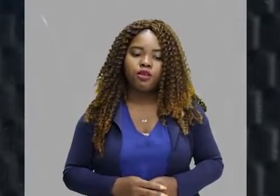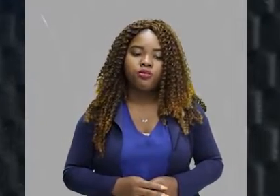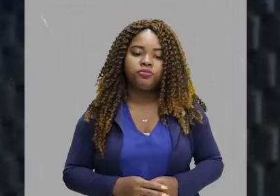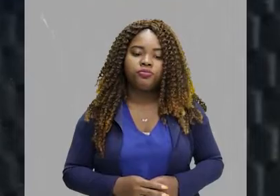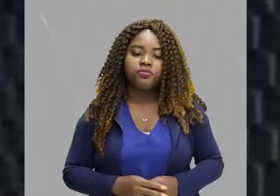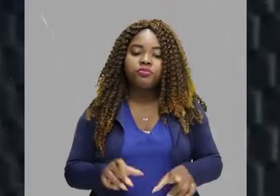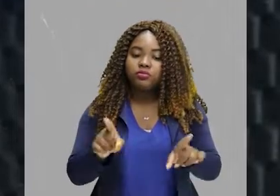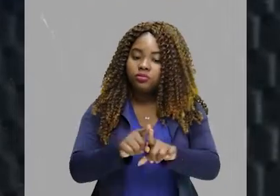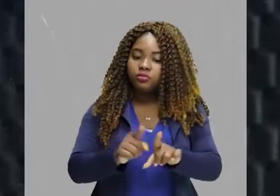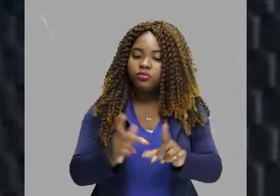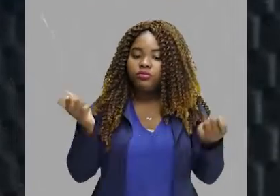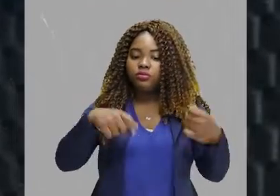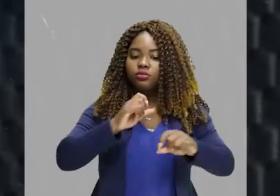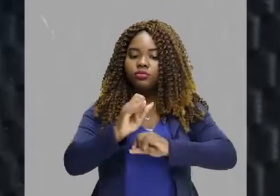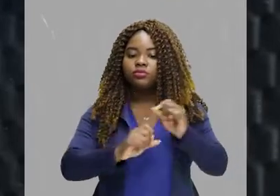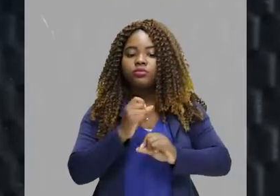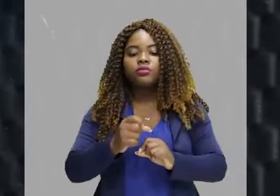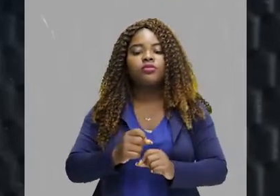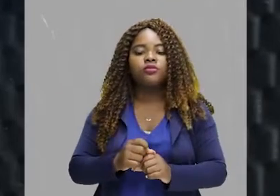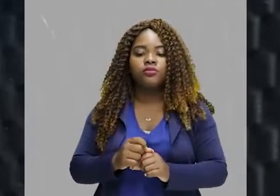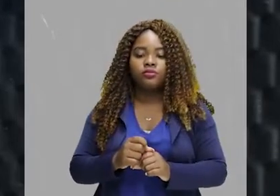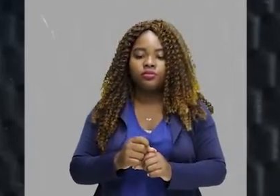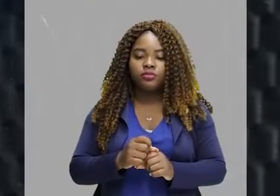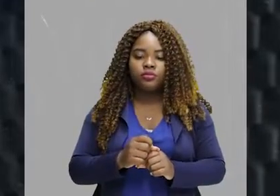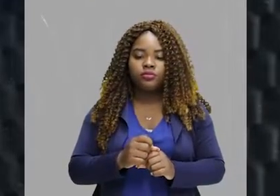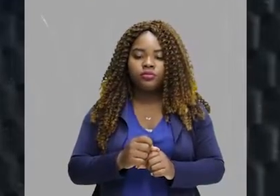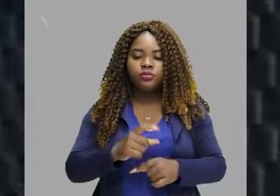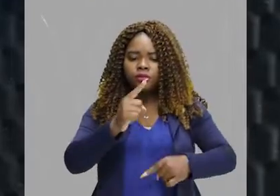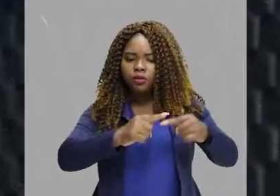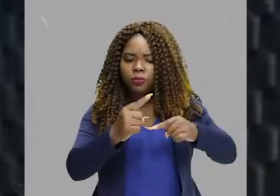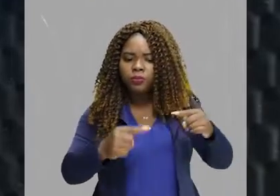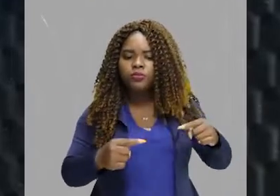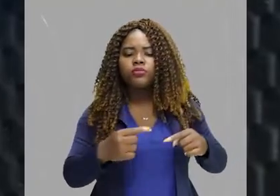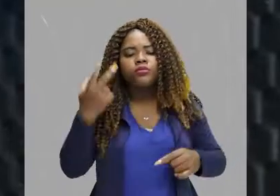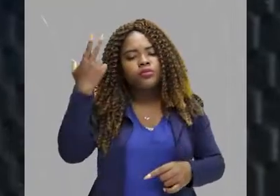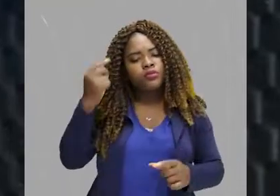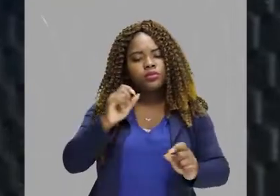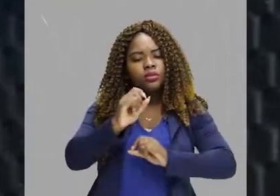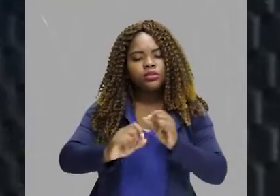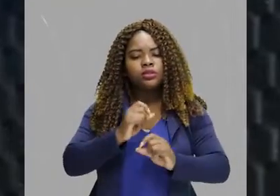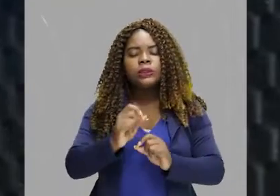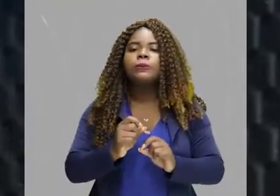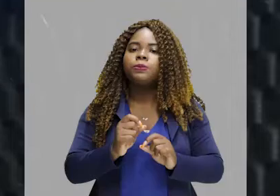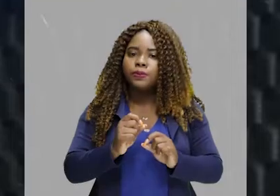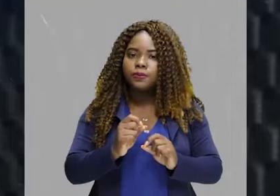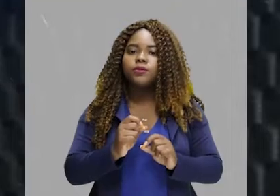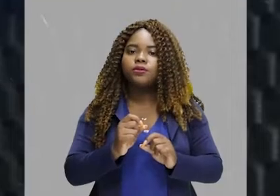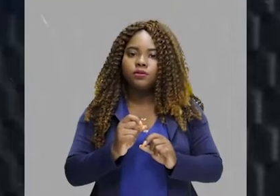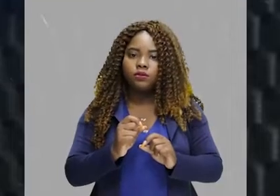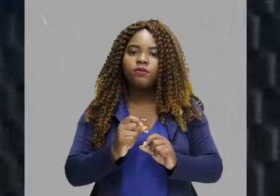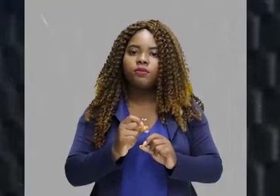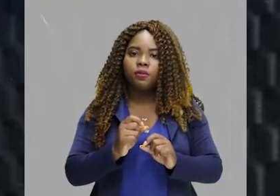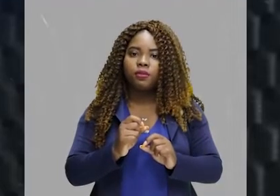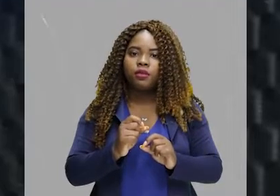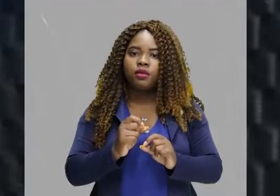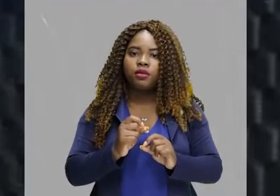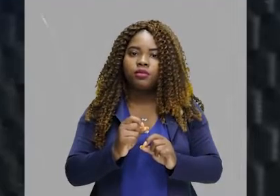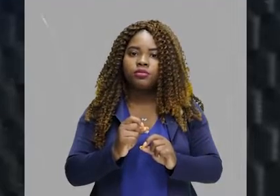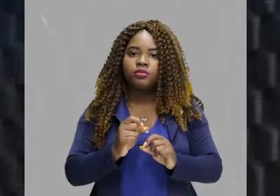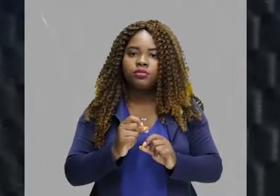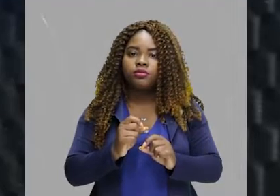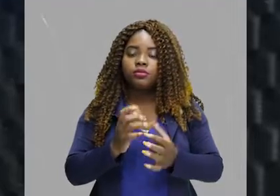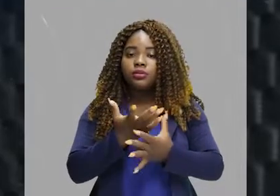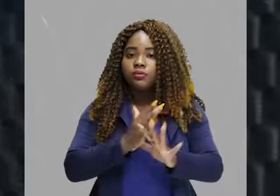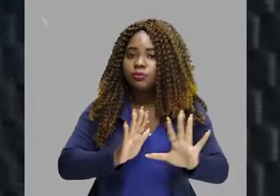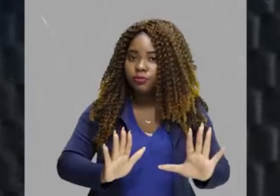mesmo tempo, devemos reconhecer que os recursos naturais são finitos. O que significa isso? Que eles são